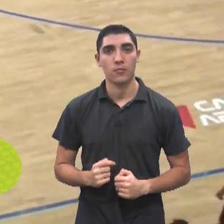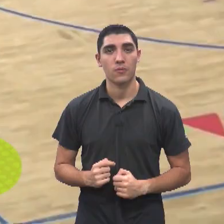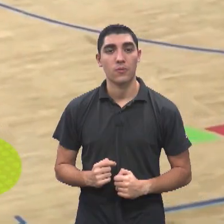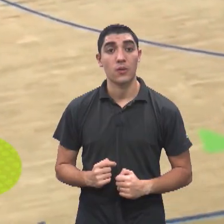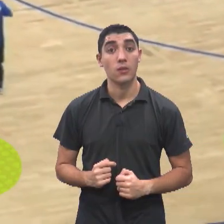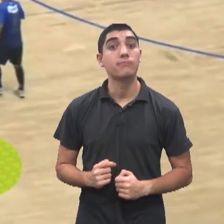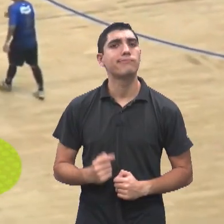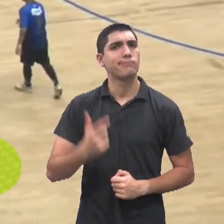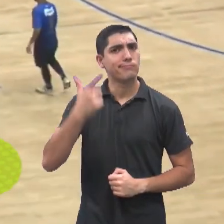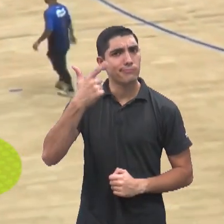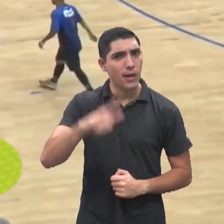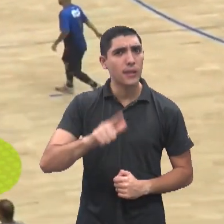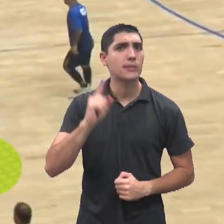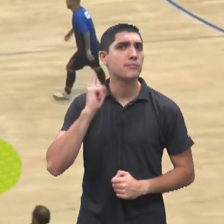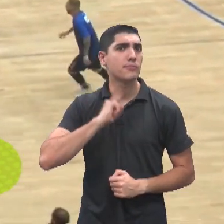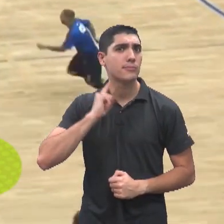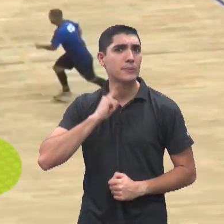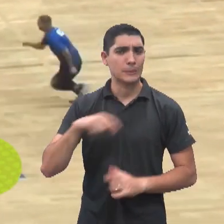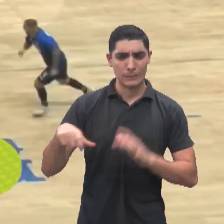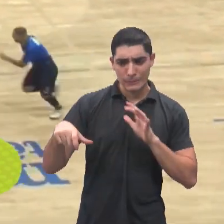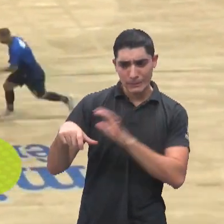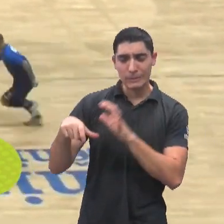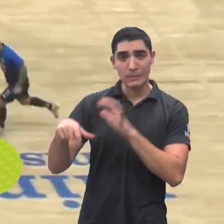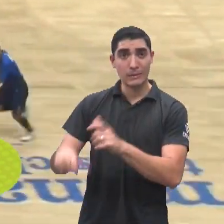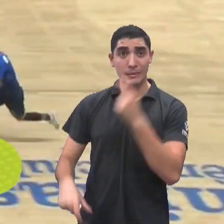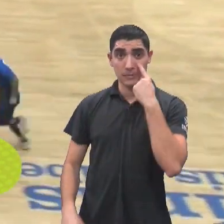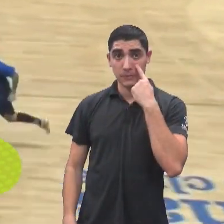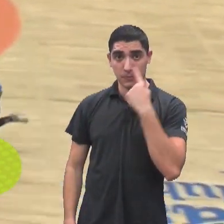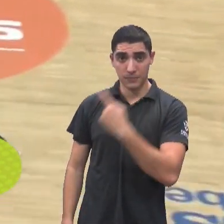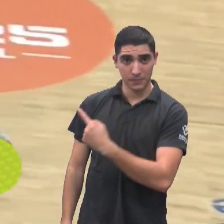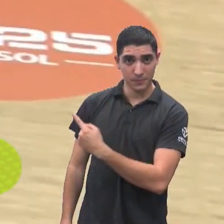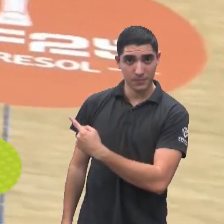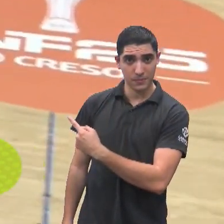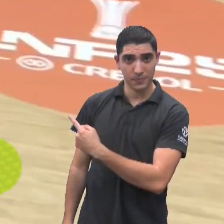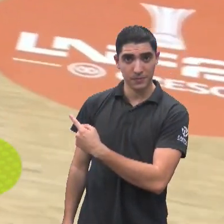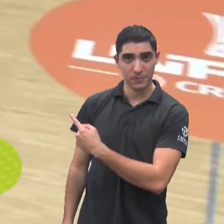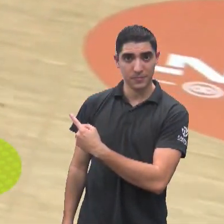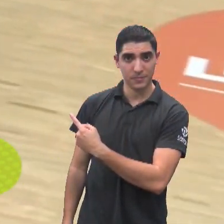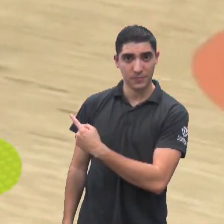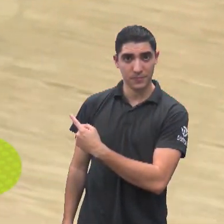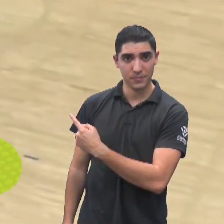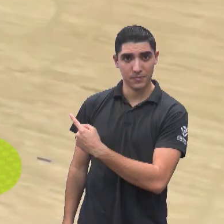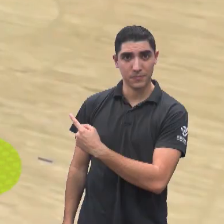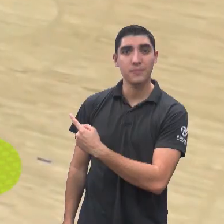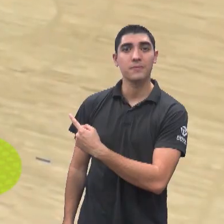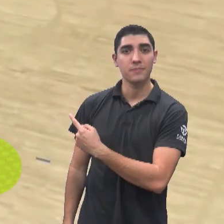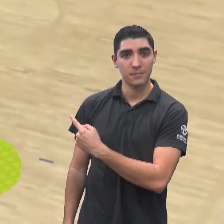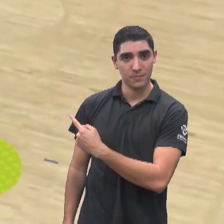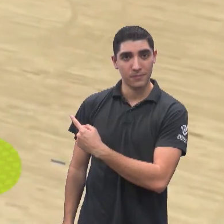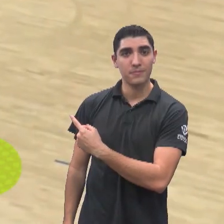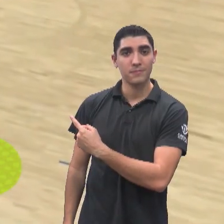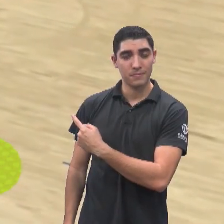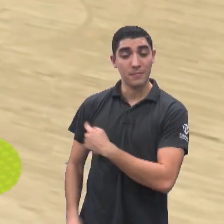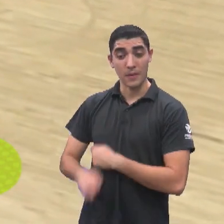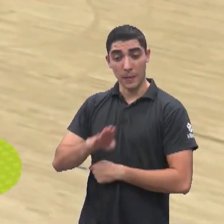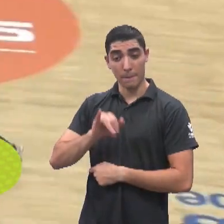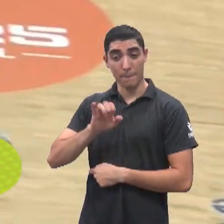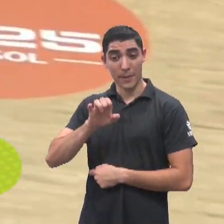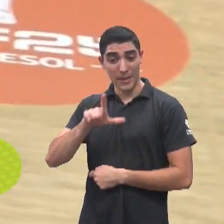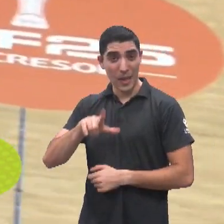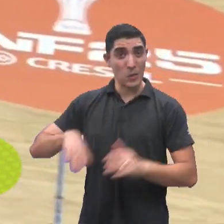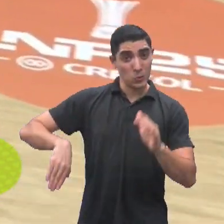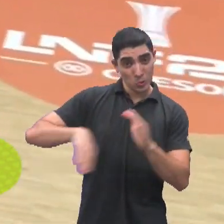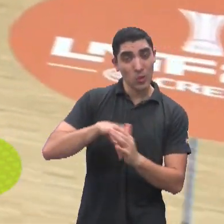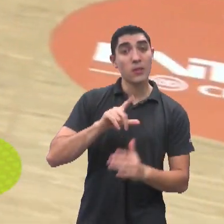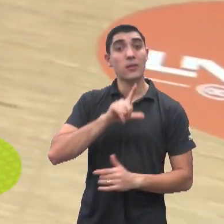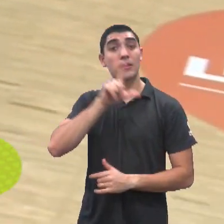Mais Minas no ataque, lá pela direita, Biel dominou, carregou, ajeitou e soltou a bomba. David espalmou e Pintinho